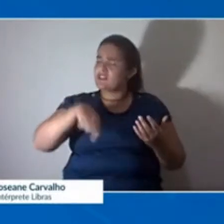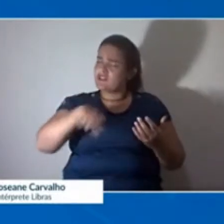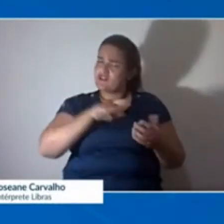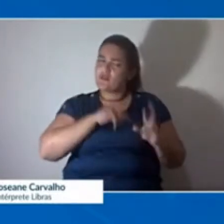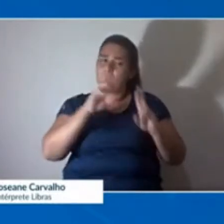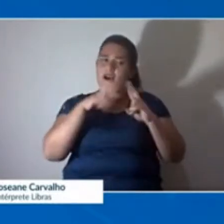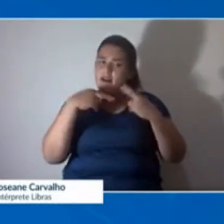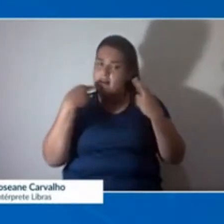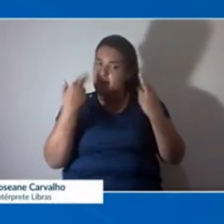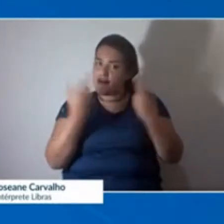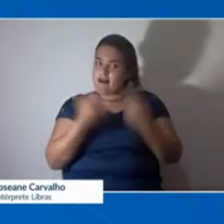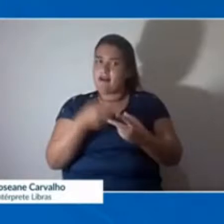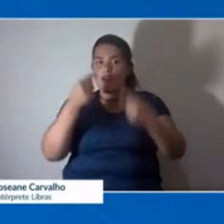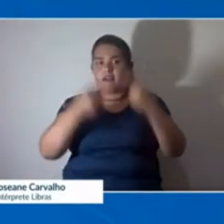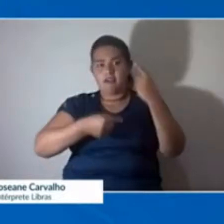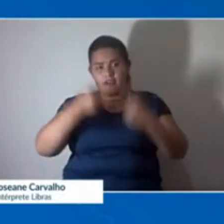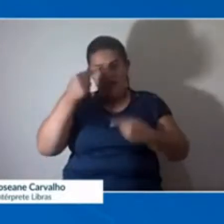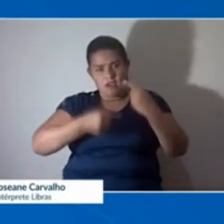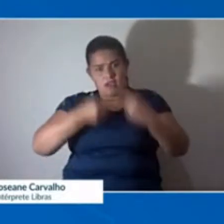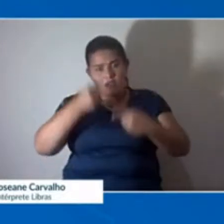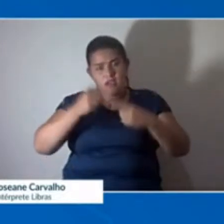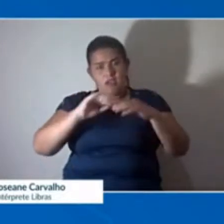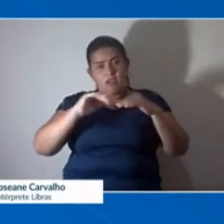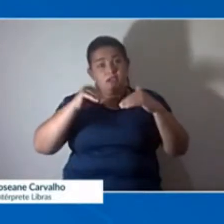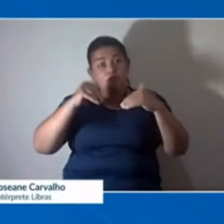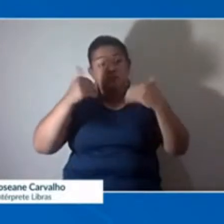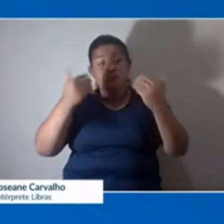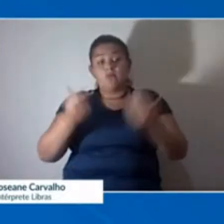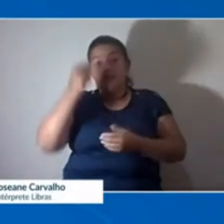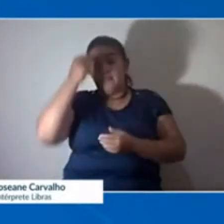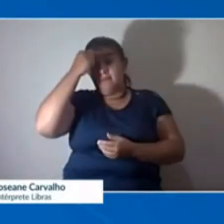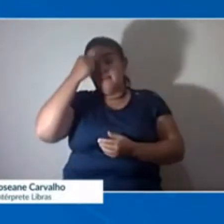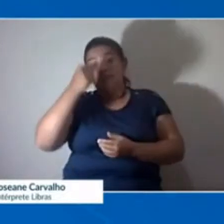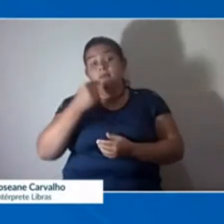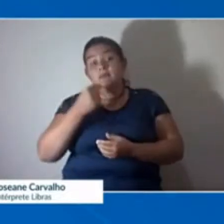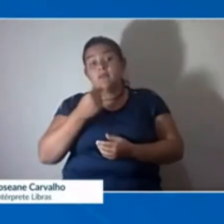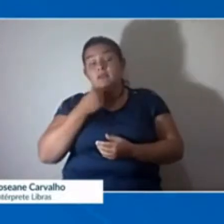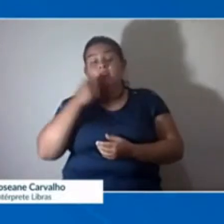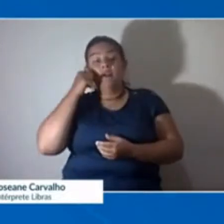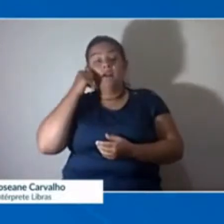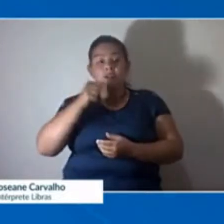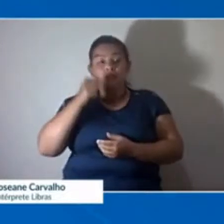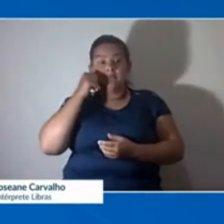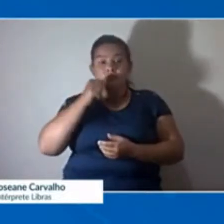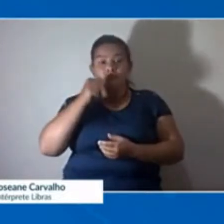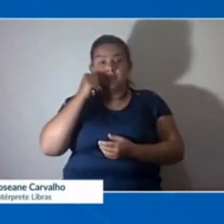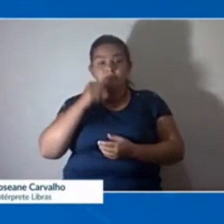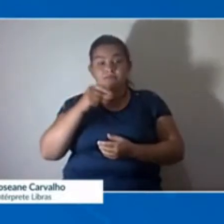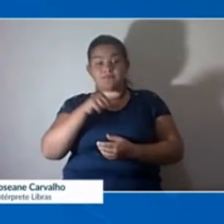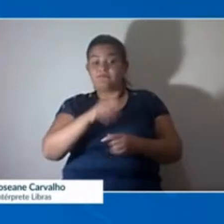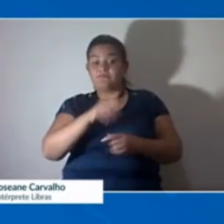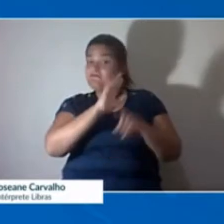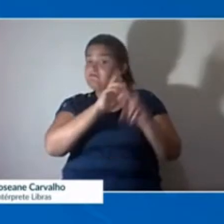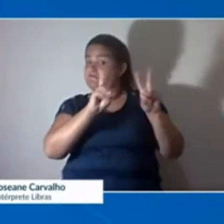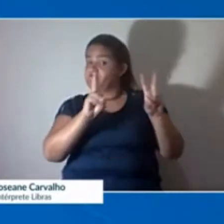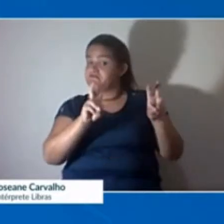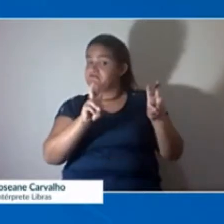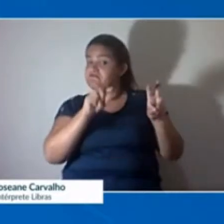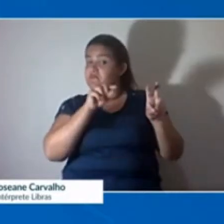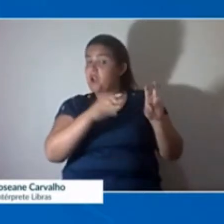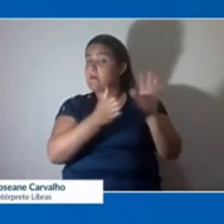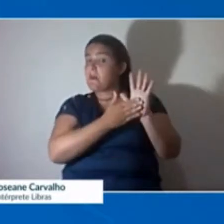discute, problematiza bastante qual que é a imagem de mulher que esse cinema tá propondo,